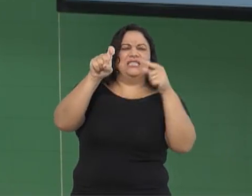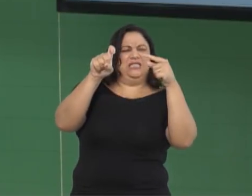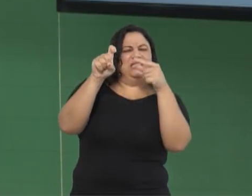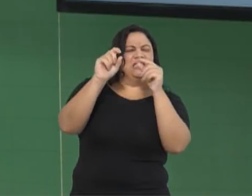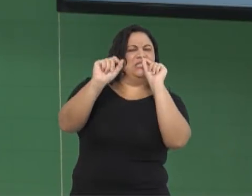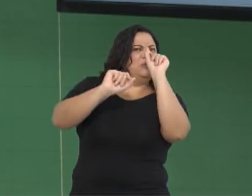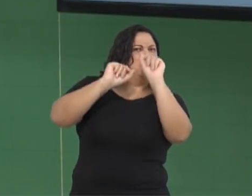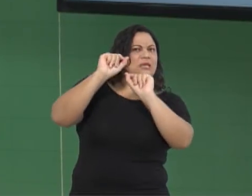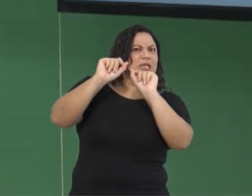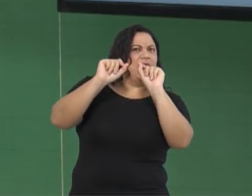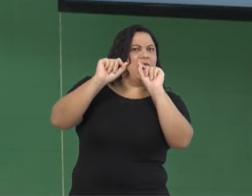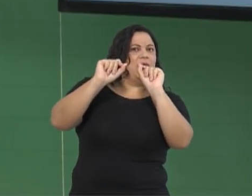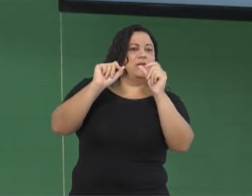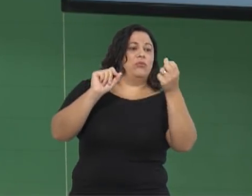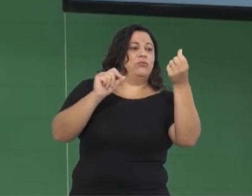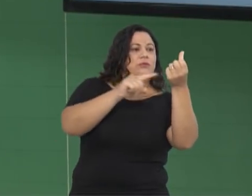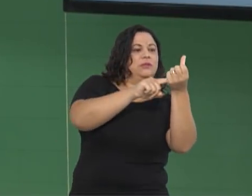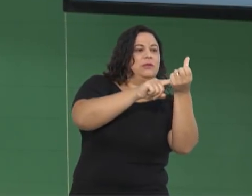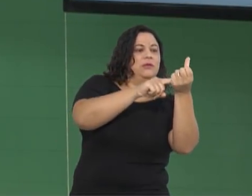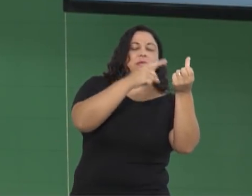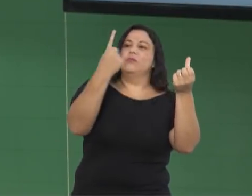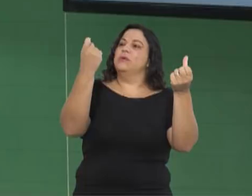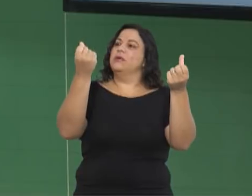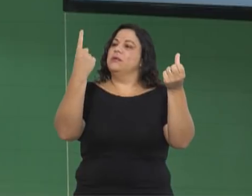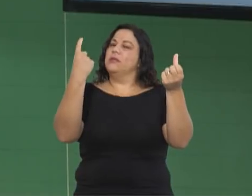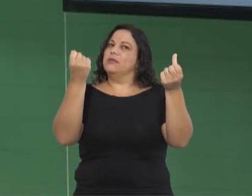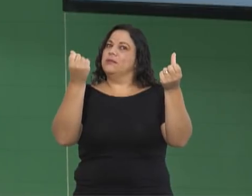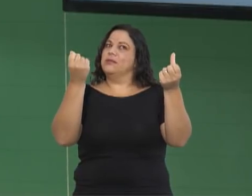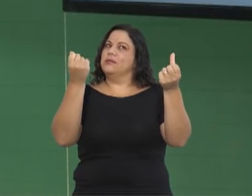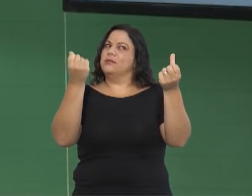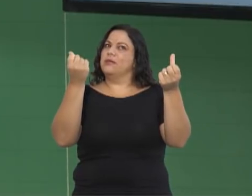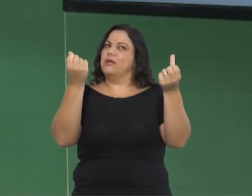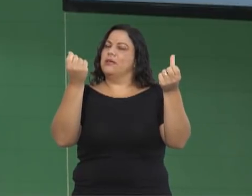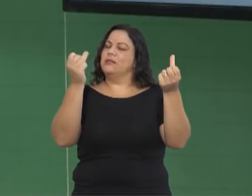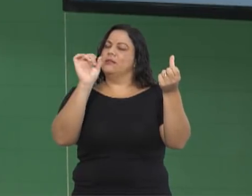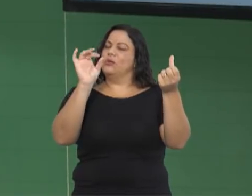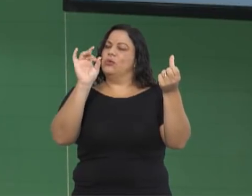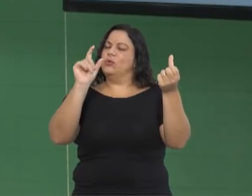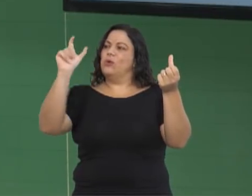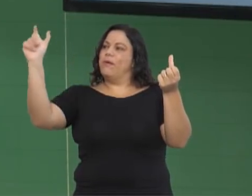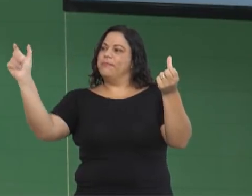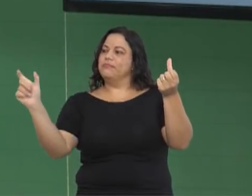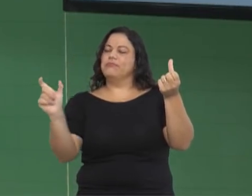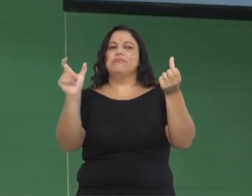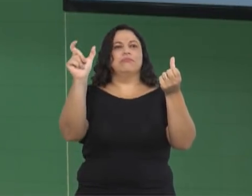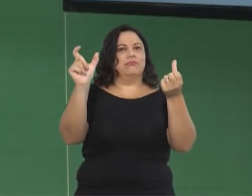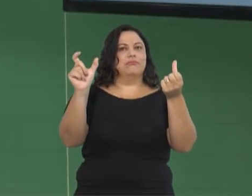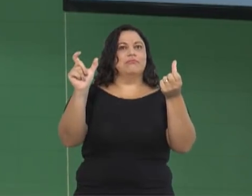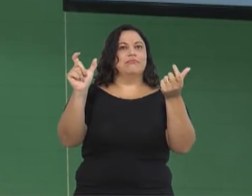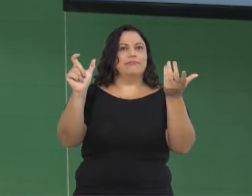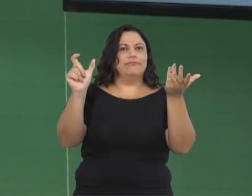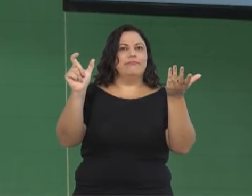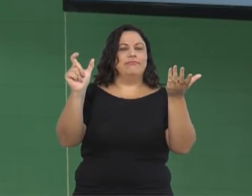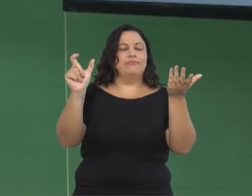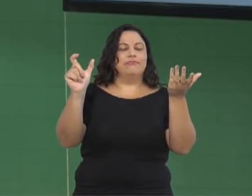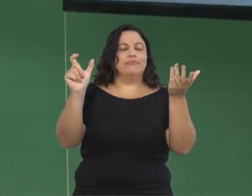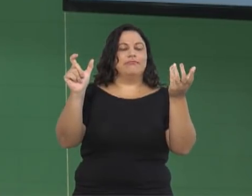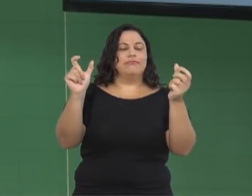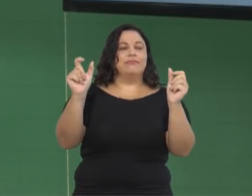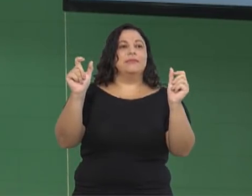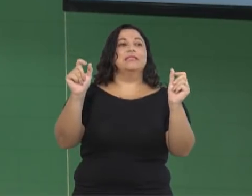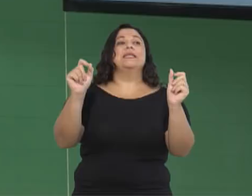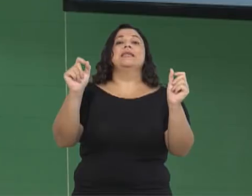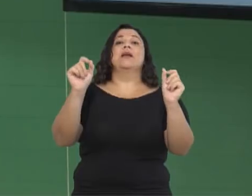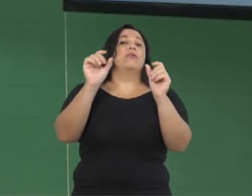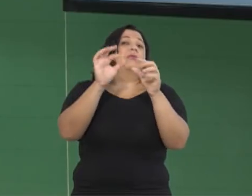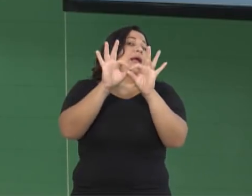6 para o 16, eu só aumentei aquele finalzinho na palavra? É isso aí. É